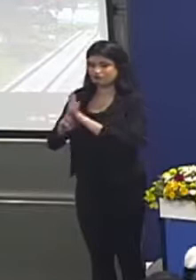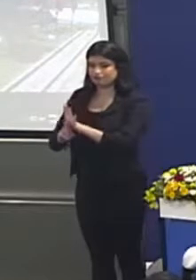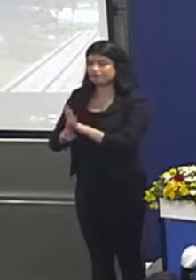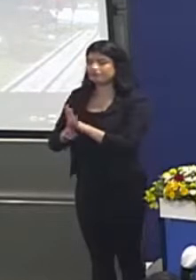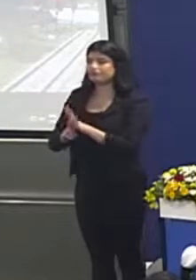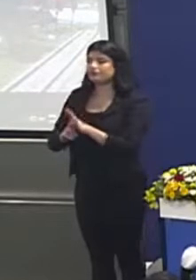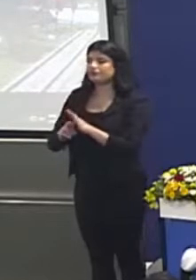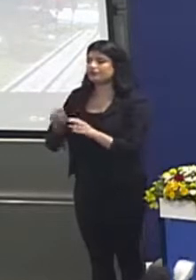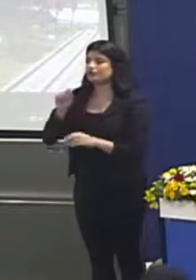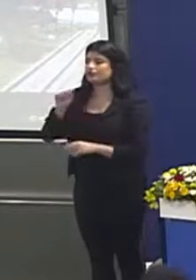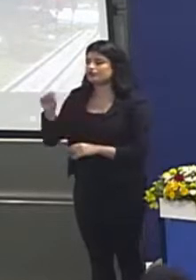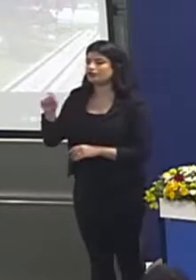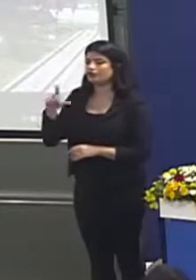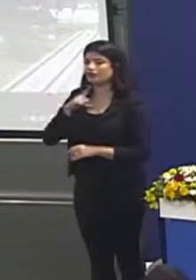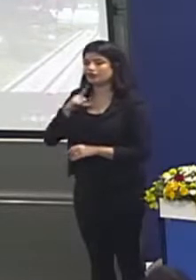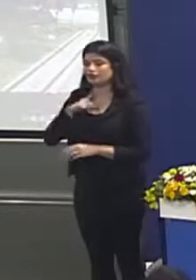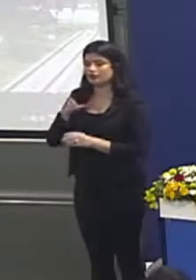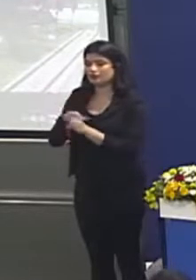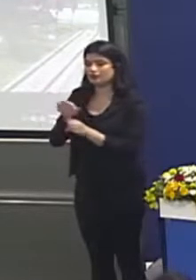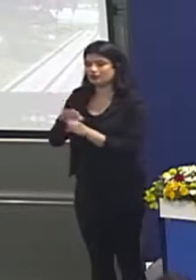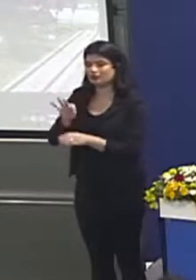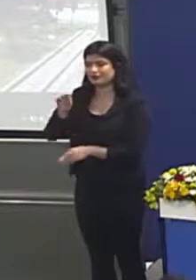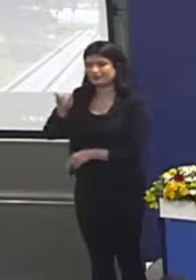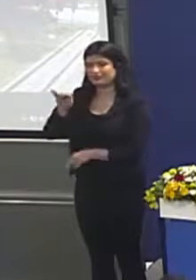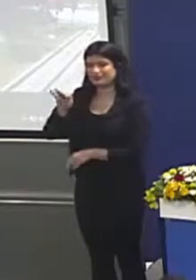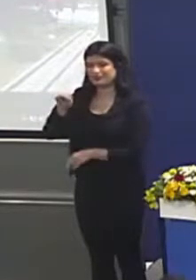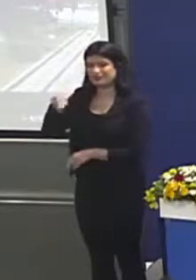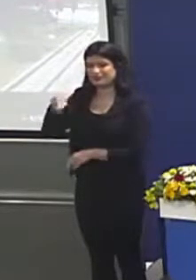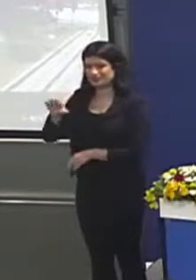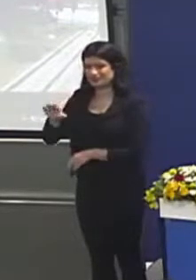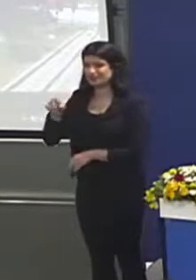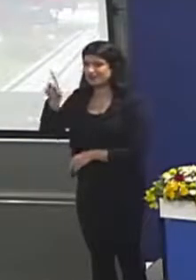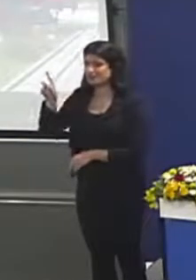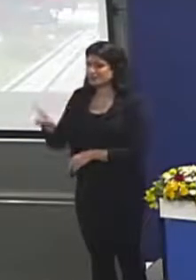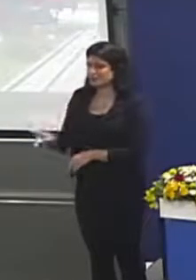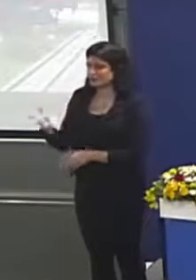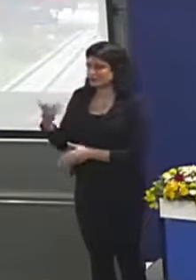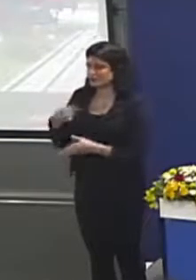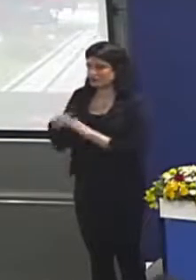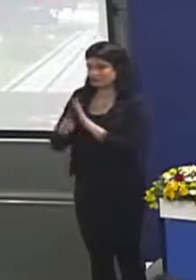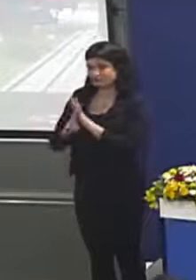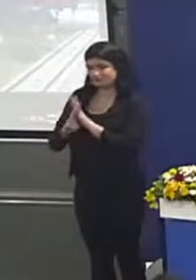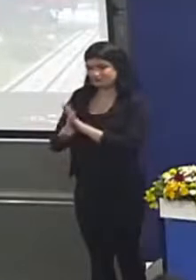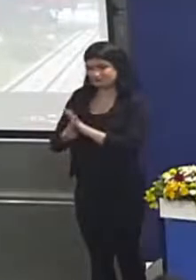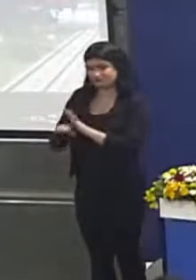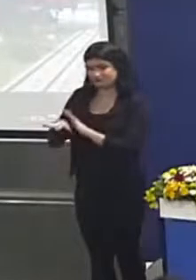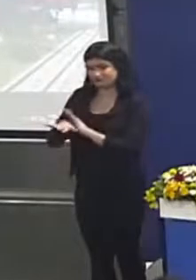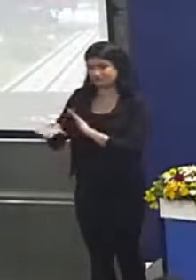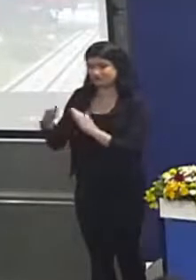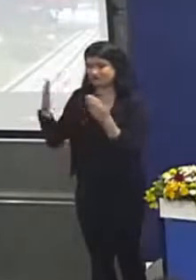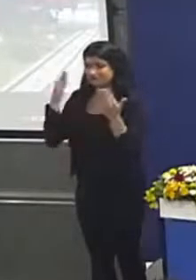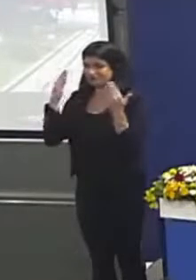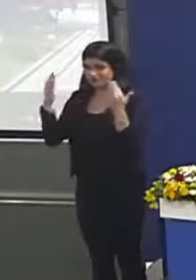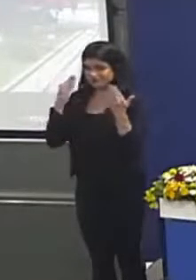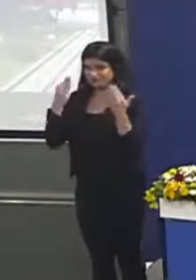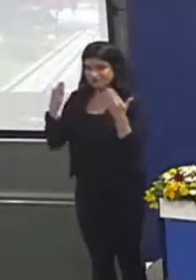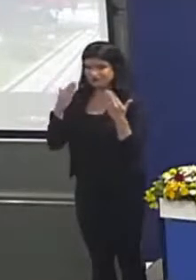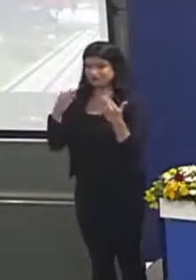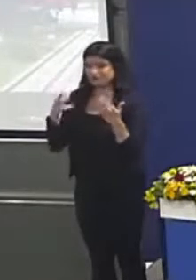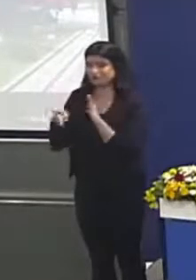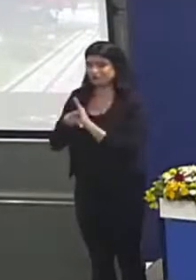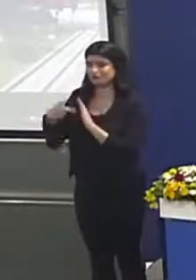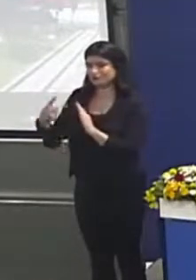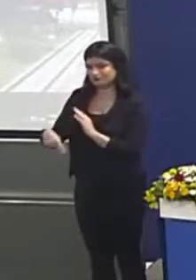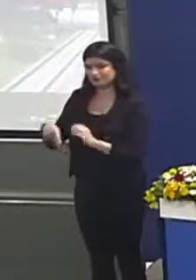a conselheira Tatiane Rosa, nossa presidenta do Conselho Regional de Psicologia de